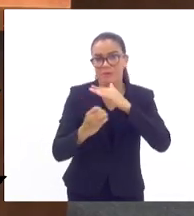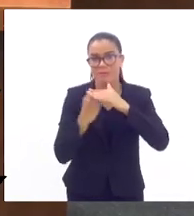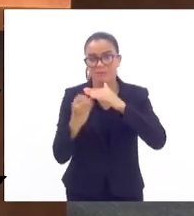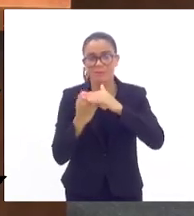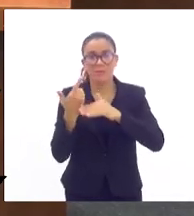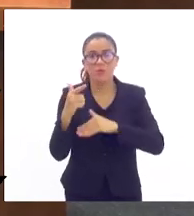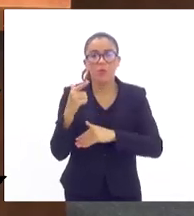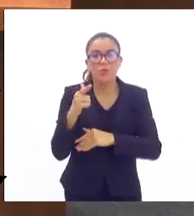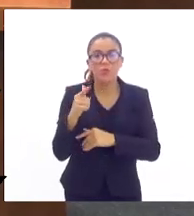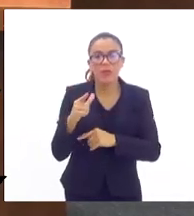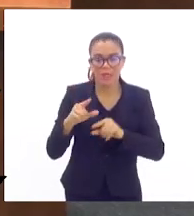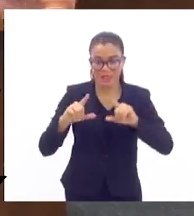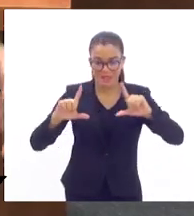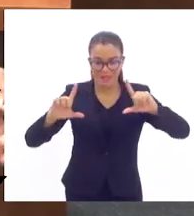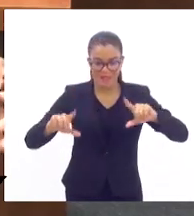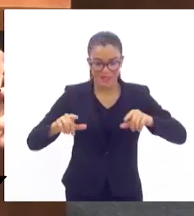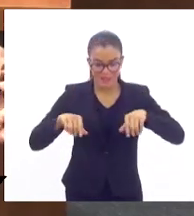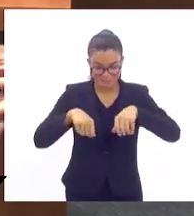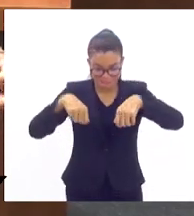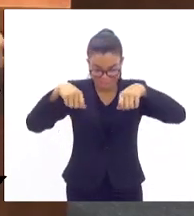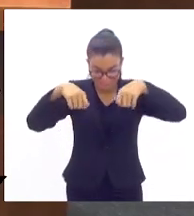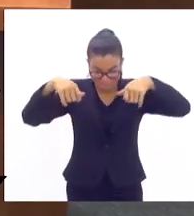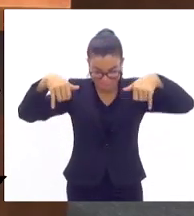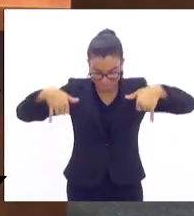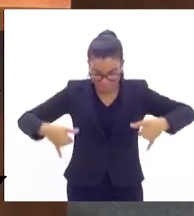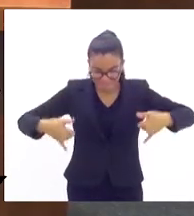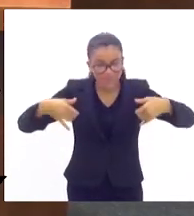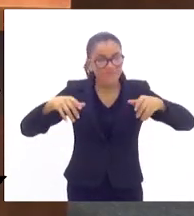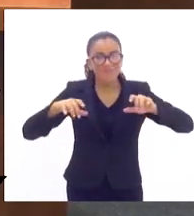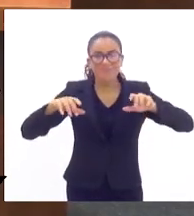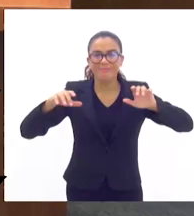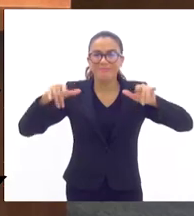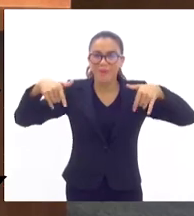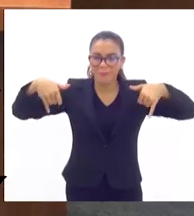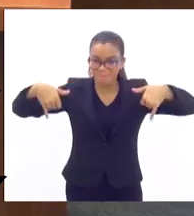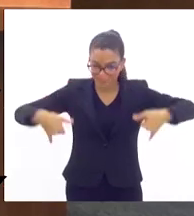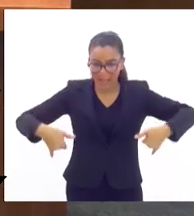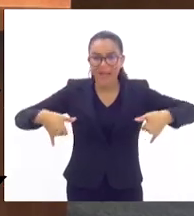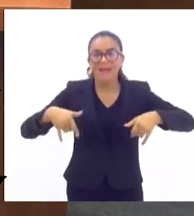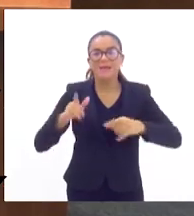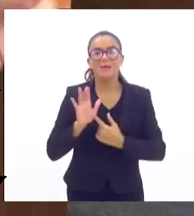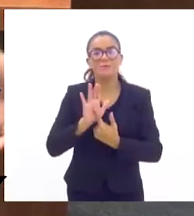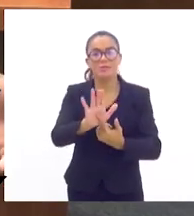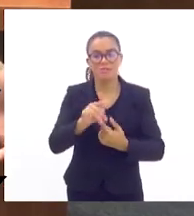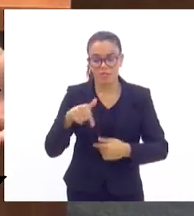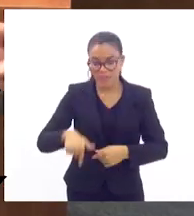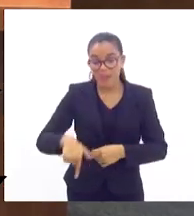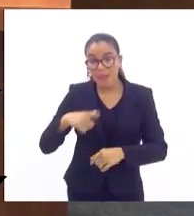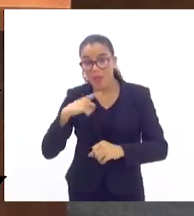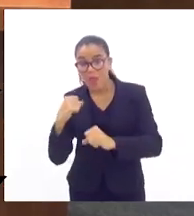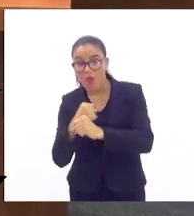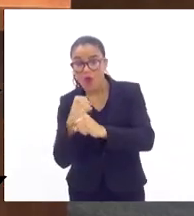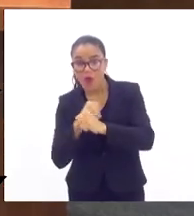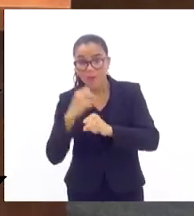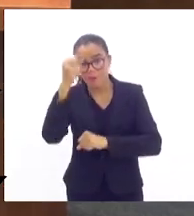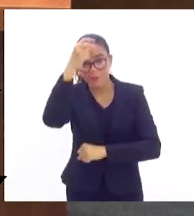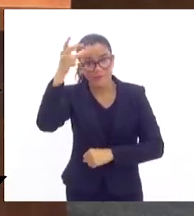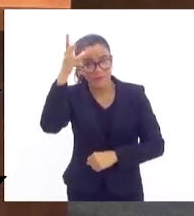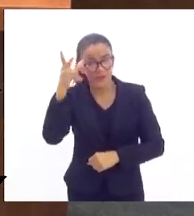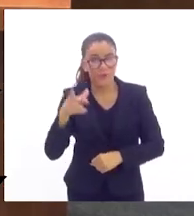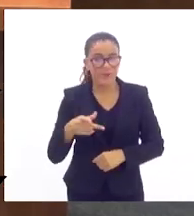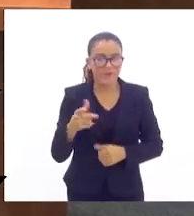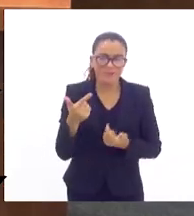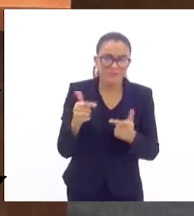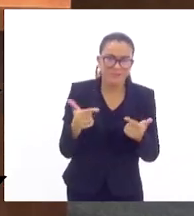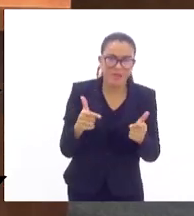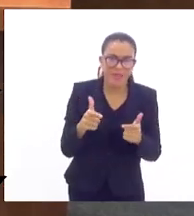sinalização indicando que é da empresa. Então, o município ele cobra a prefeitura, alegando que aquela frente de trabalho é da prefeitura. Então,